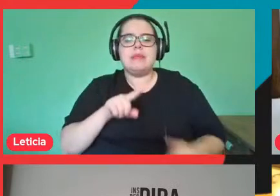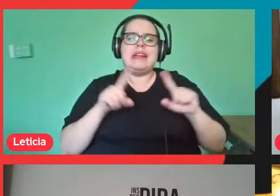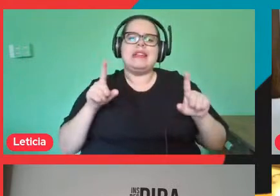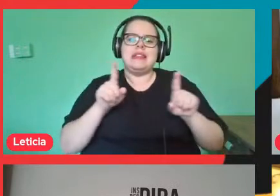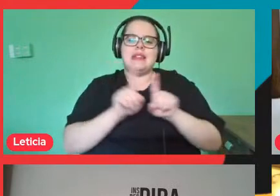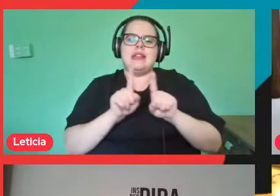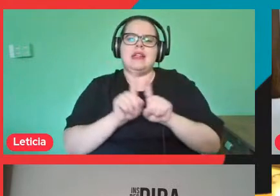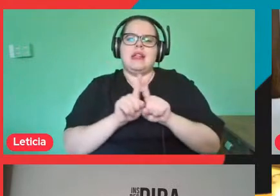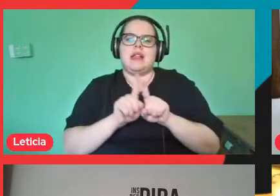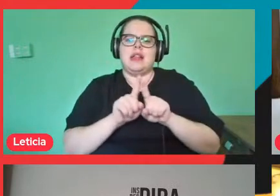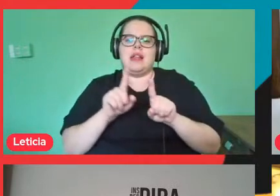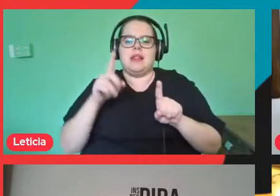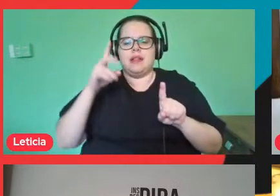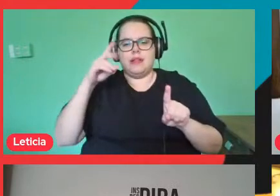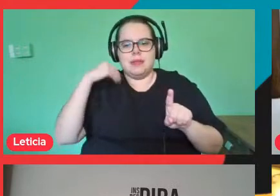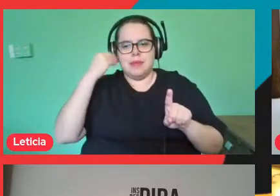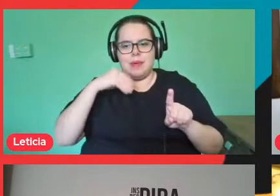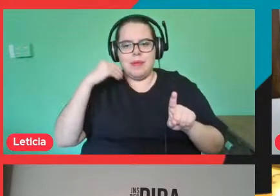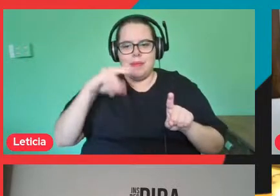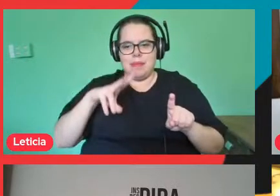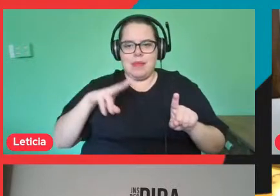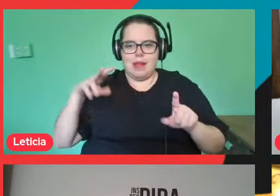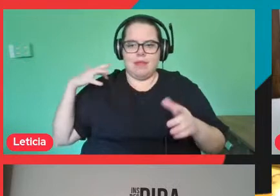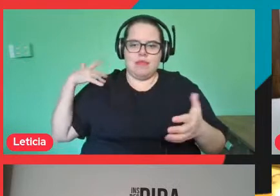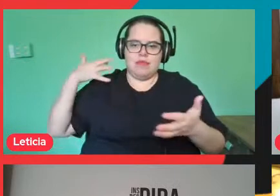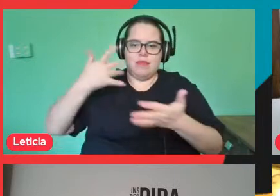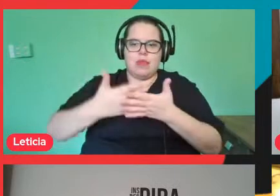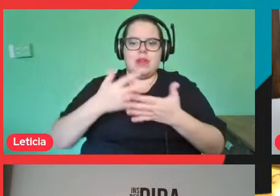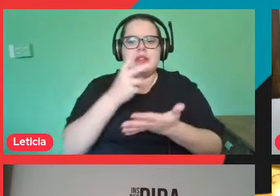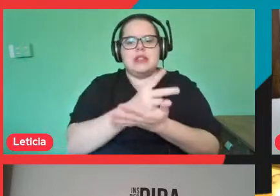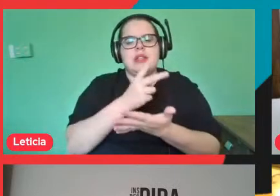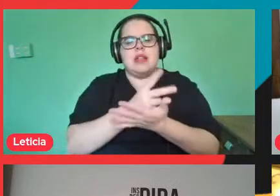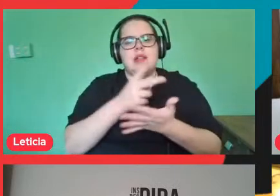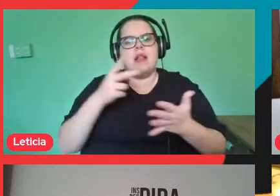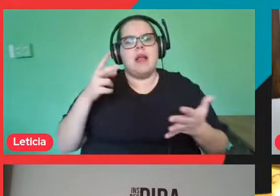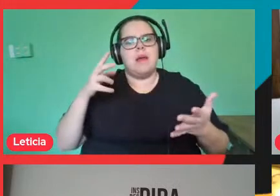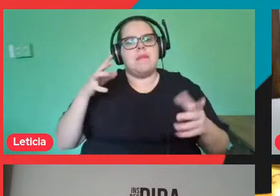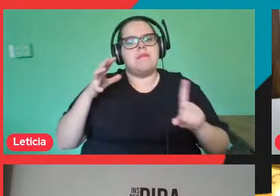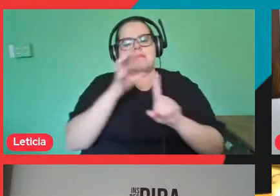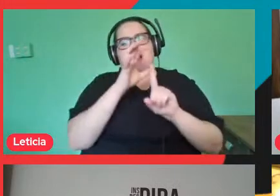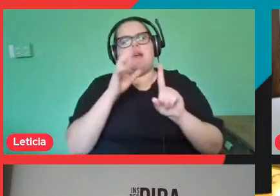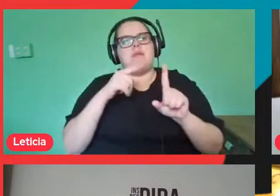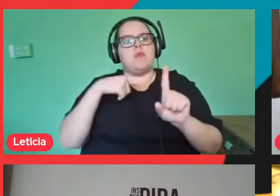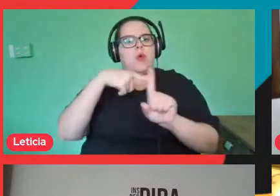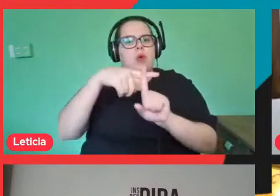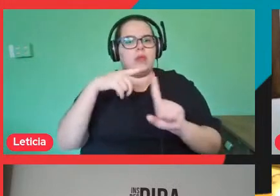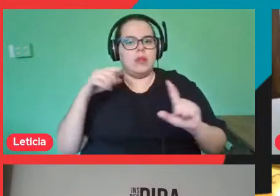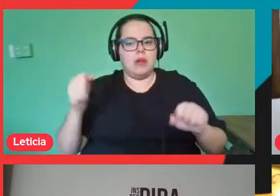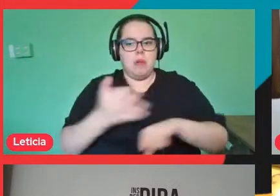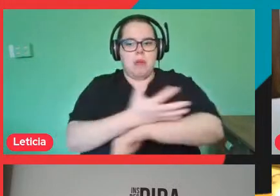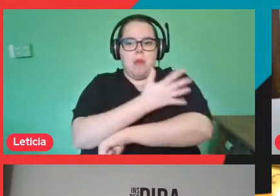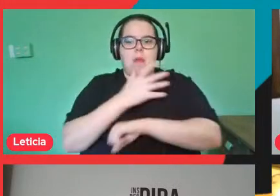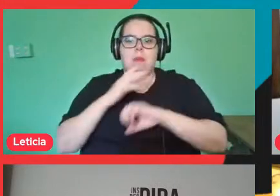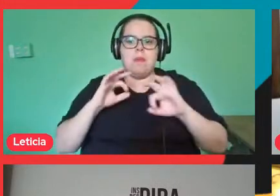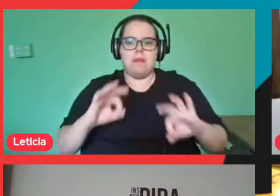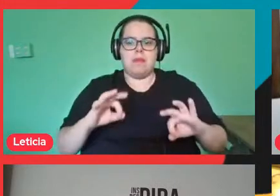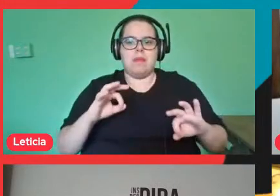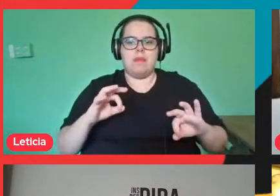minha própria jornada pessoal, assim, também sempre tem um impacto e é muito emocionante mesmo,